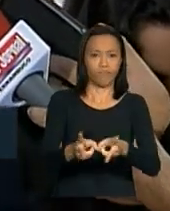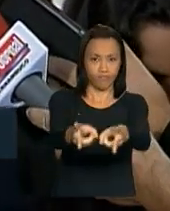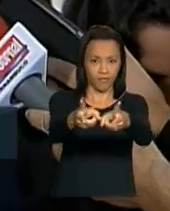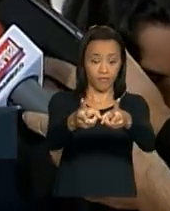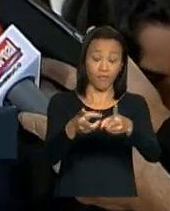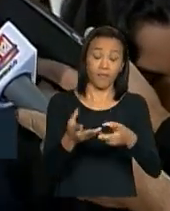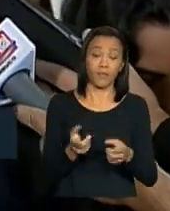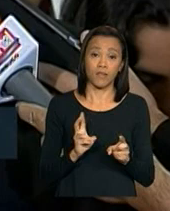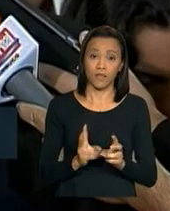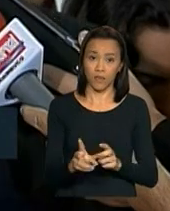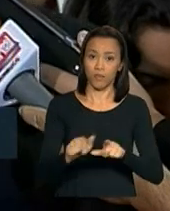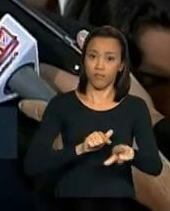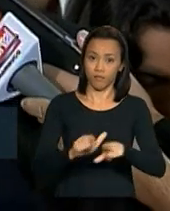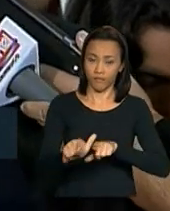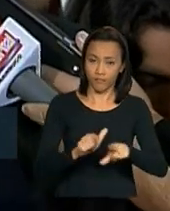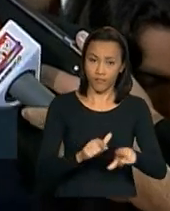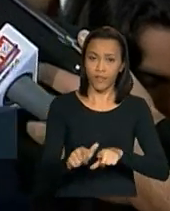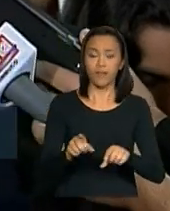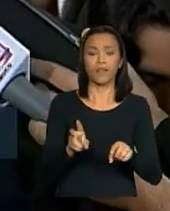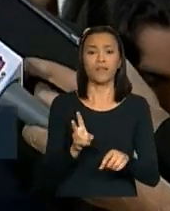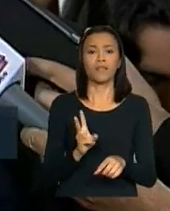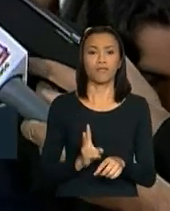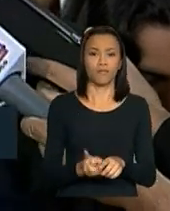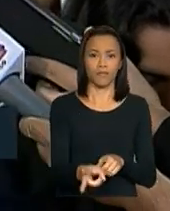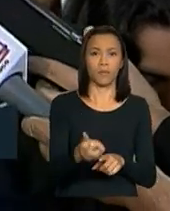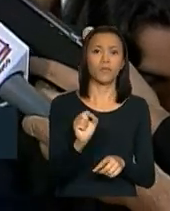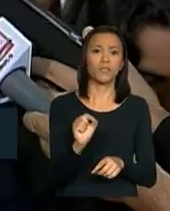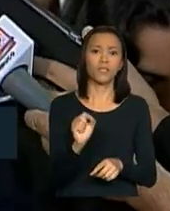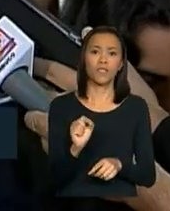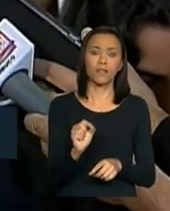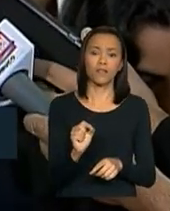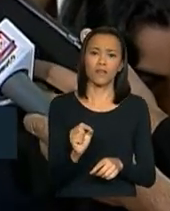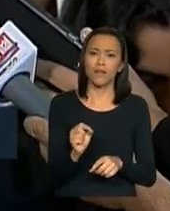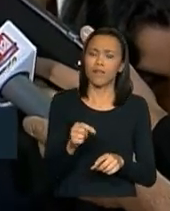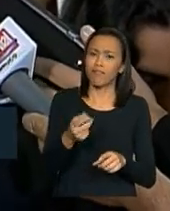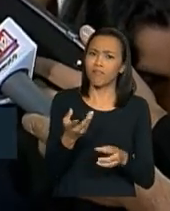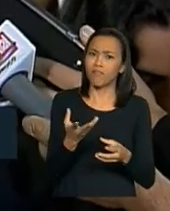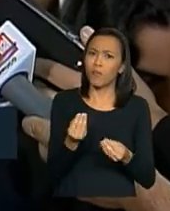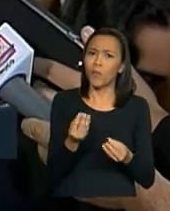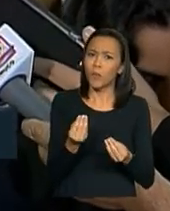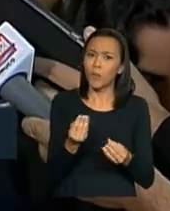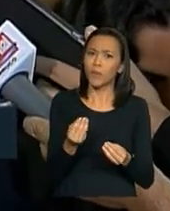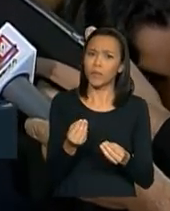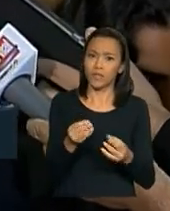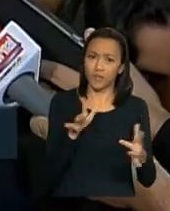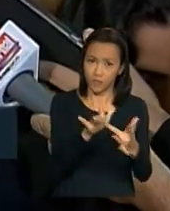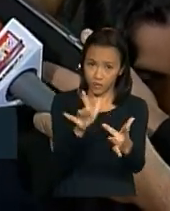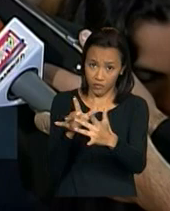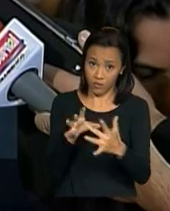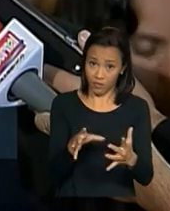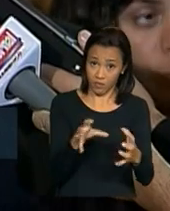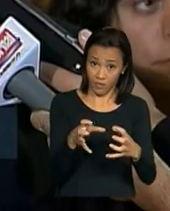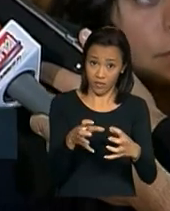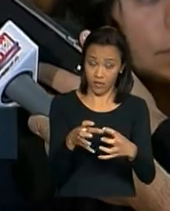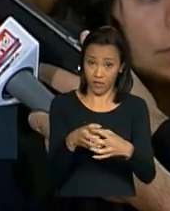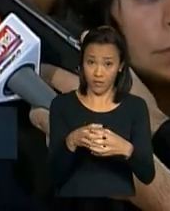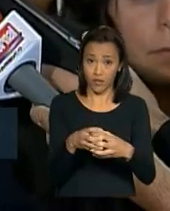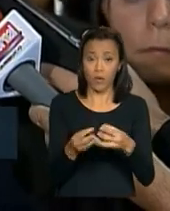ideia, é permanente e que tem profundas raízes nos trabalhadores. E como é que o neto do Brizola não